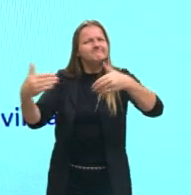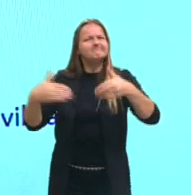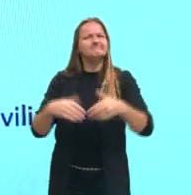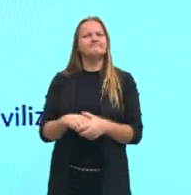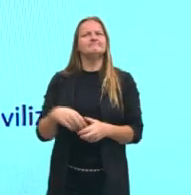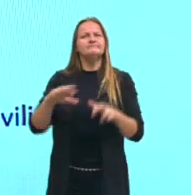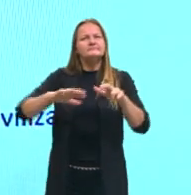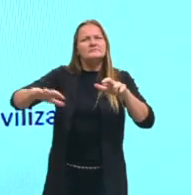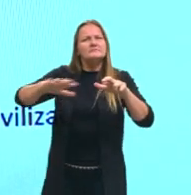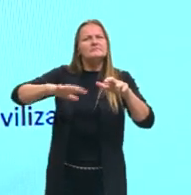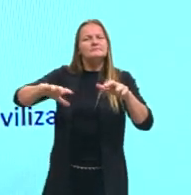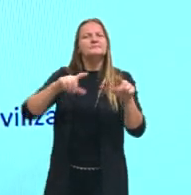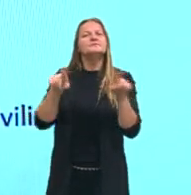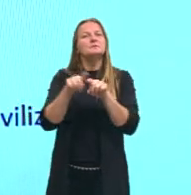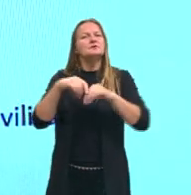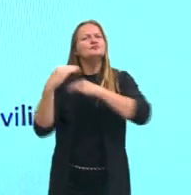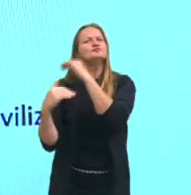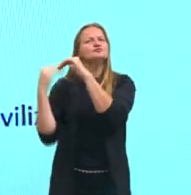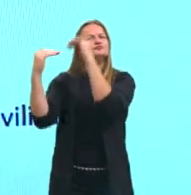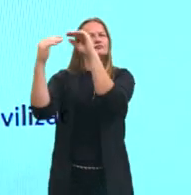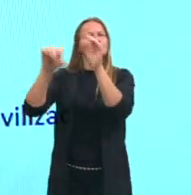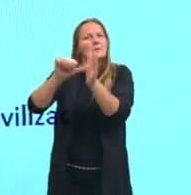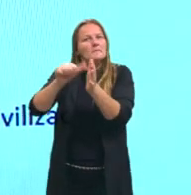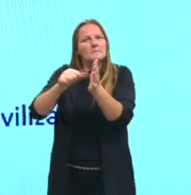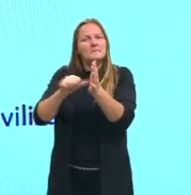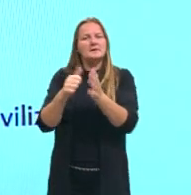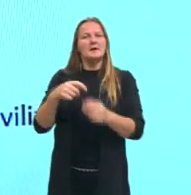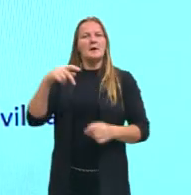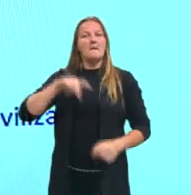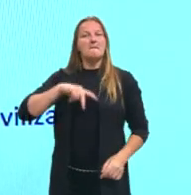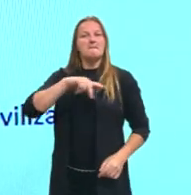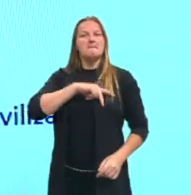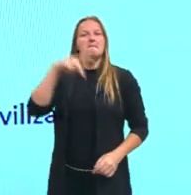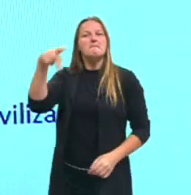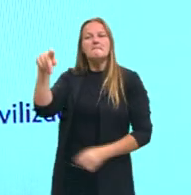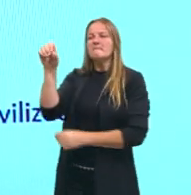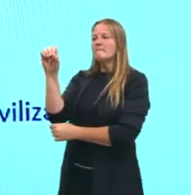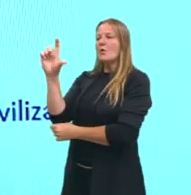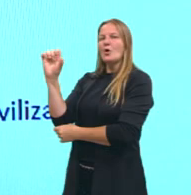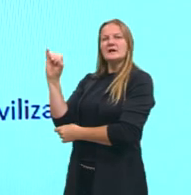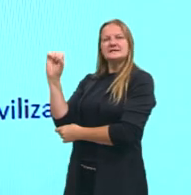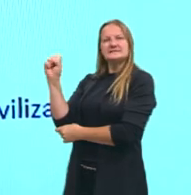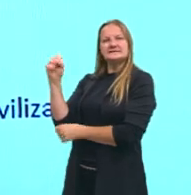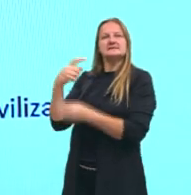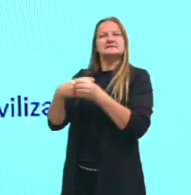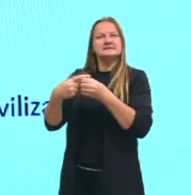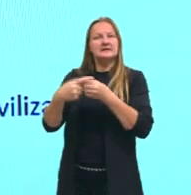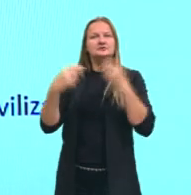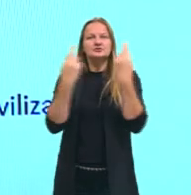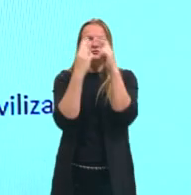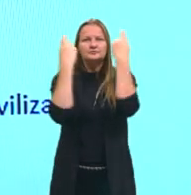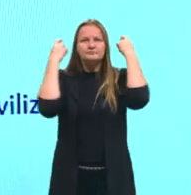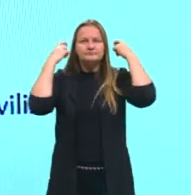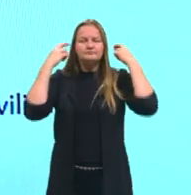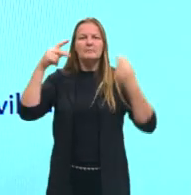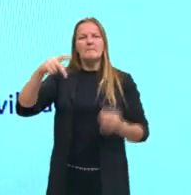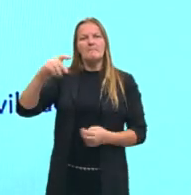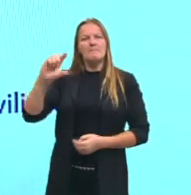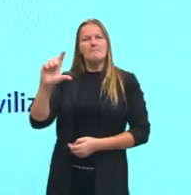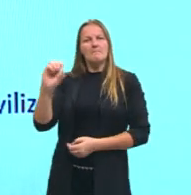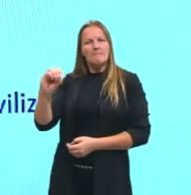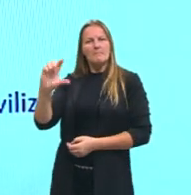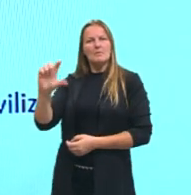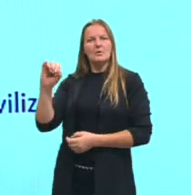e se desenvolve também nessa região as primeiras Police a cidade grega Polly significa cidade grega né Nós temos aqui no Brasil